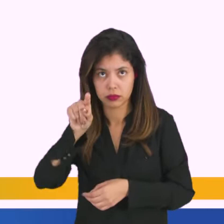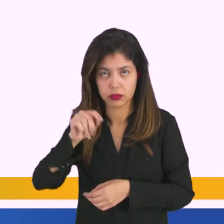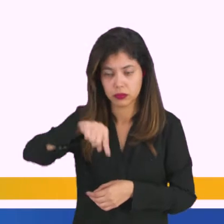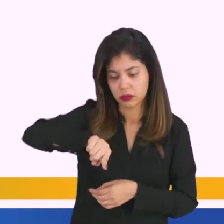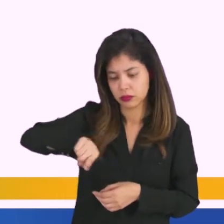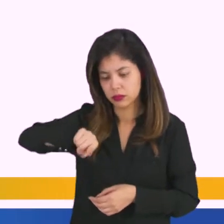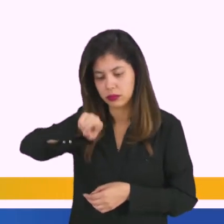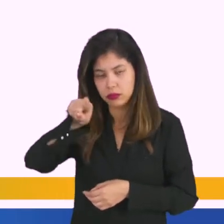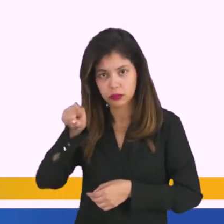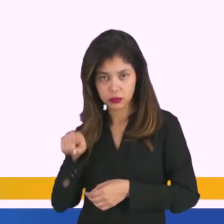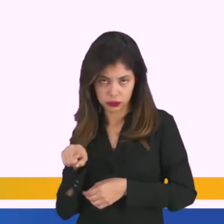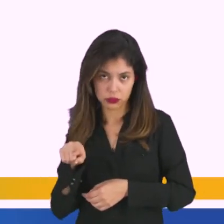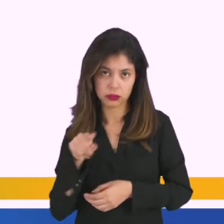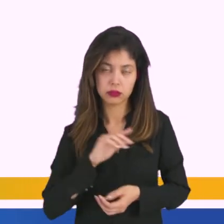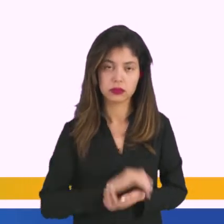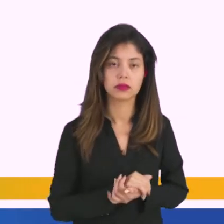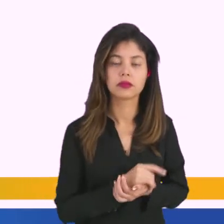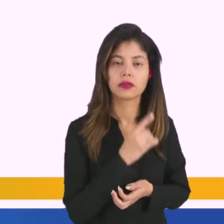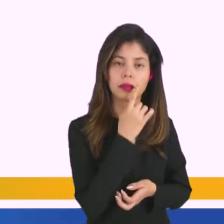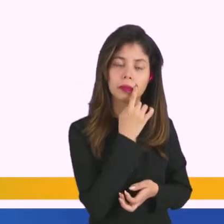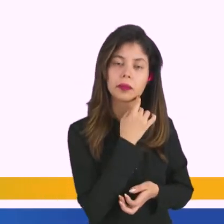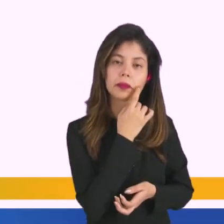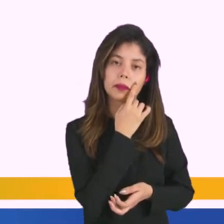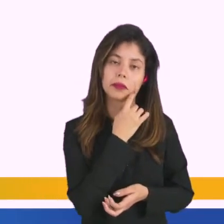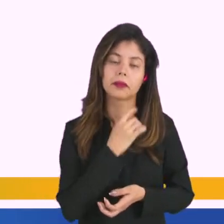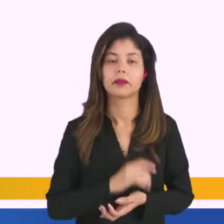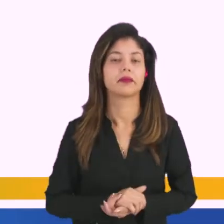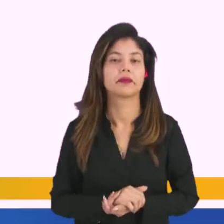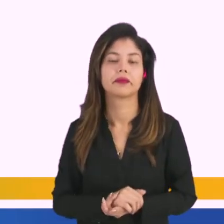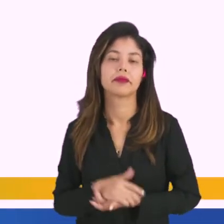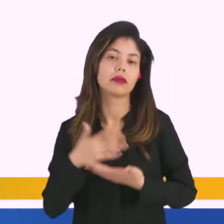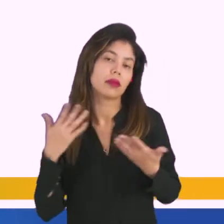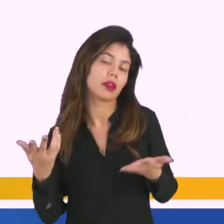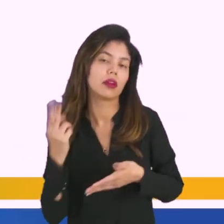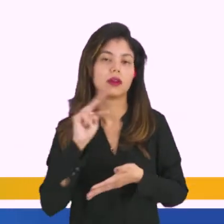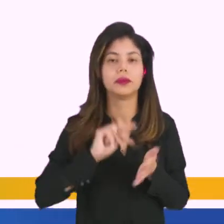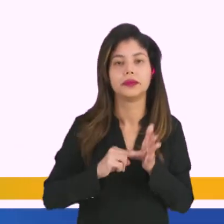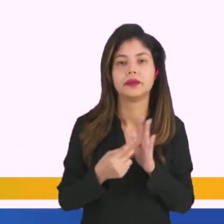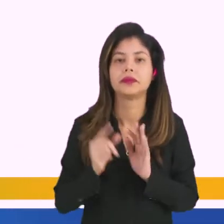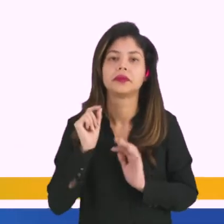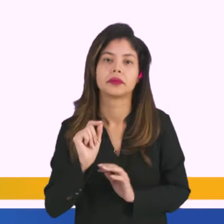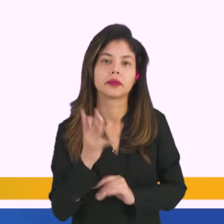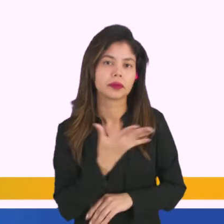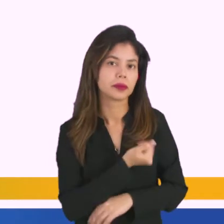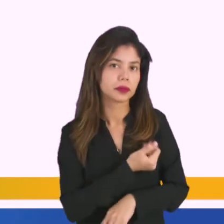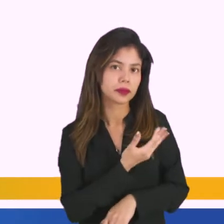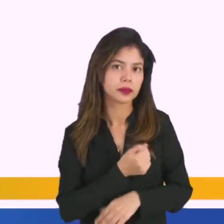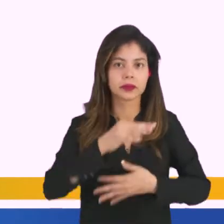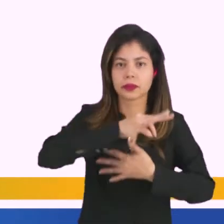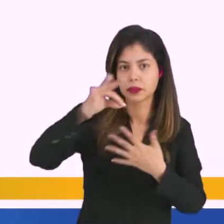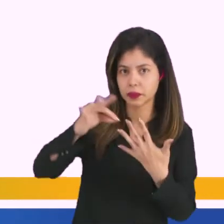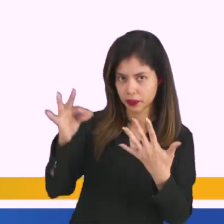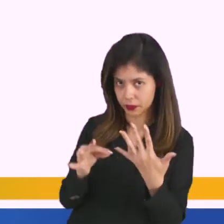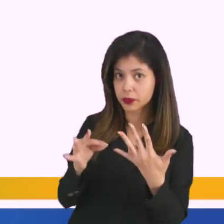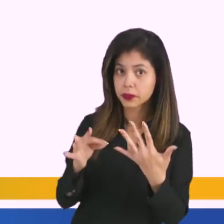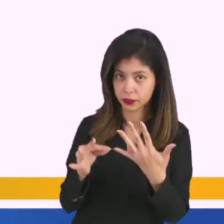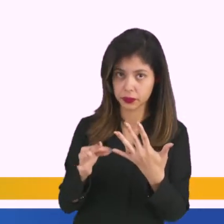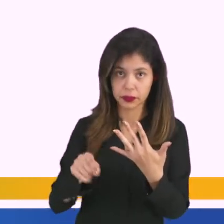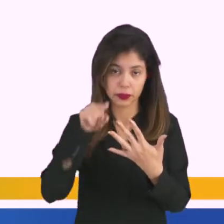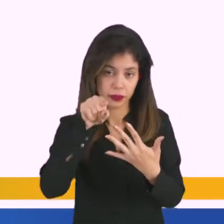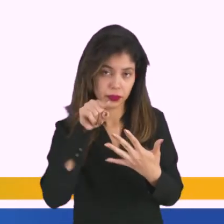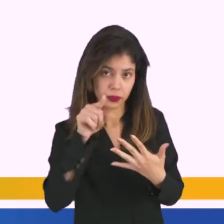E sobre o número de elementos de ômega. Então, quer dizer, o número de elementos aí,